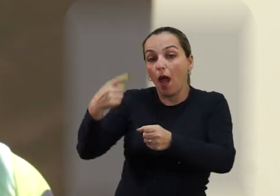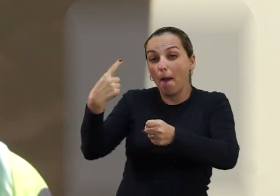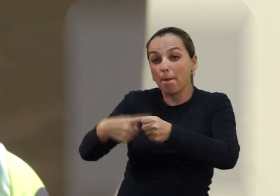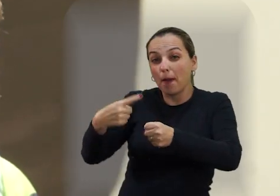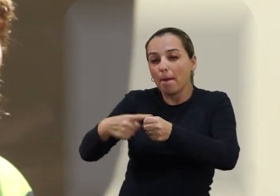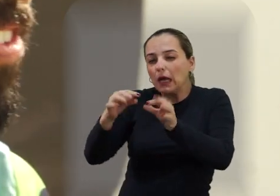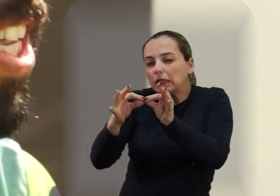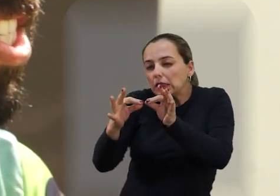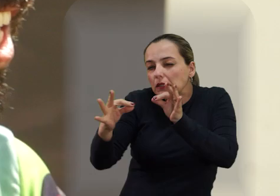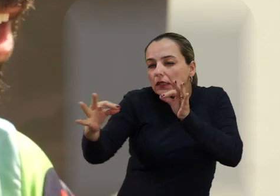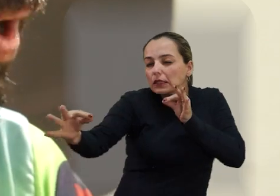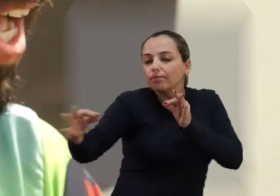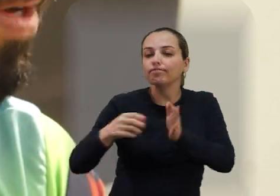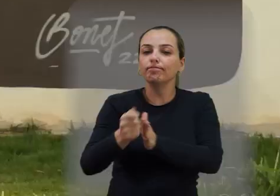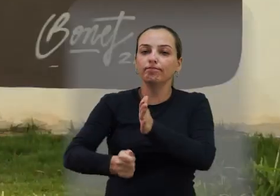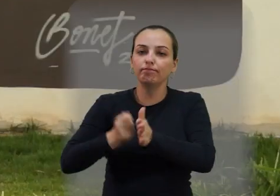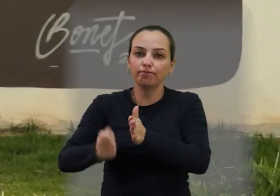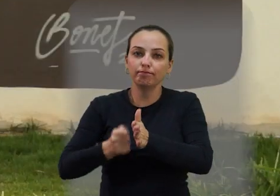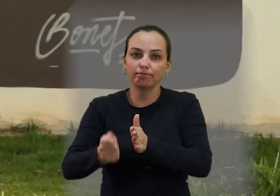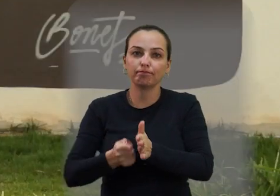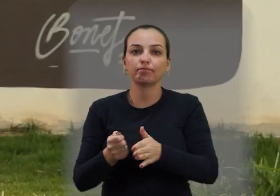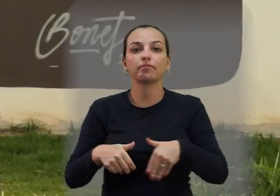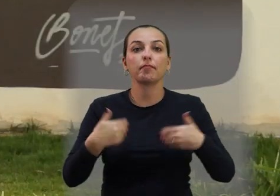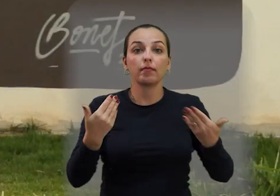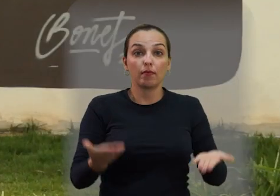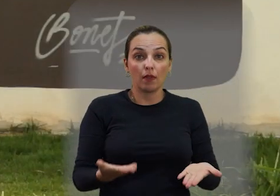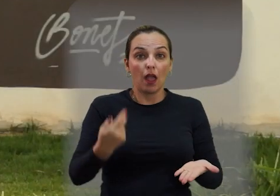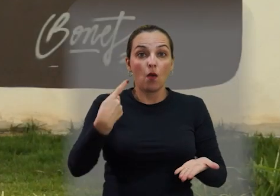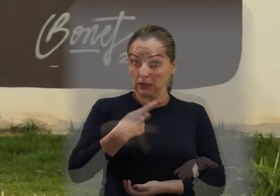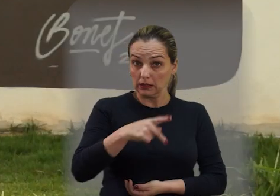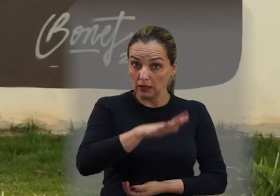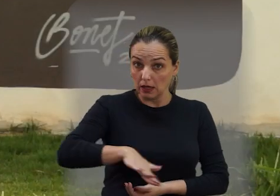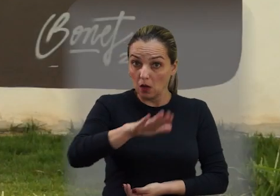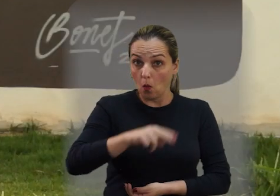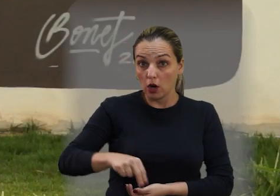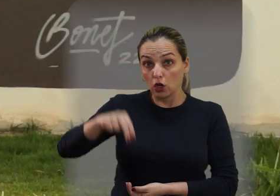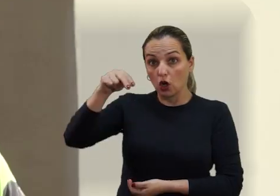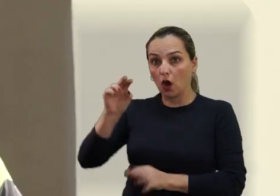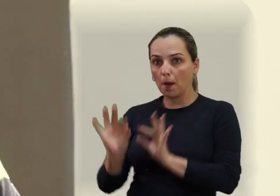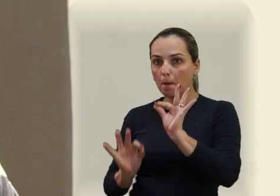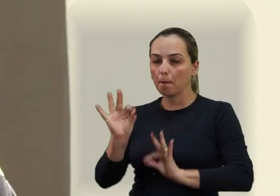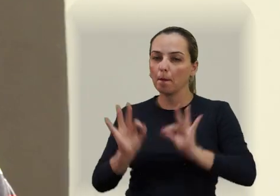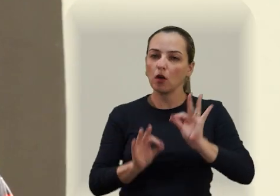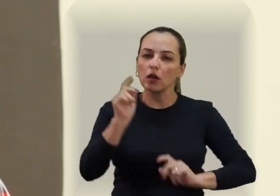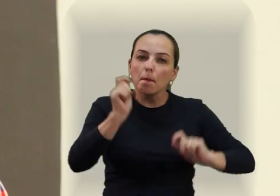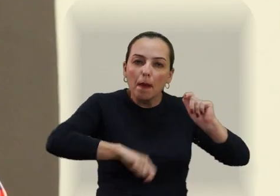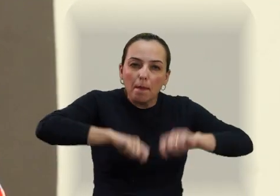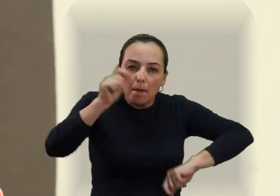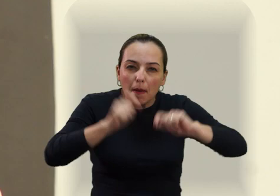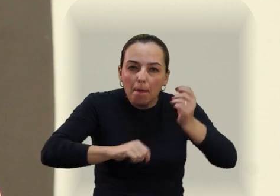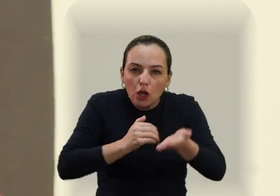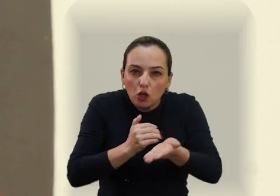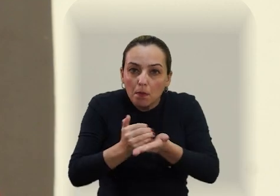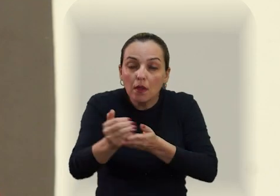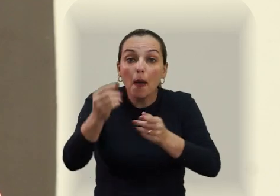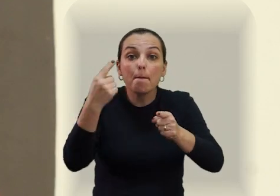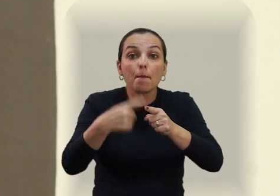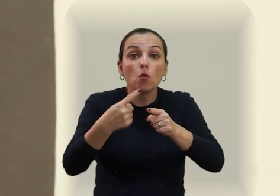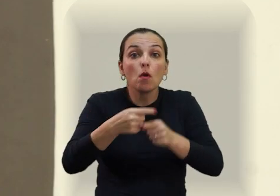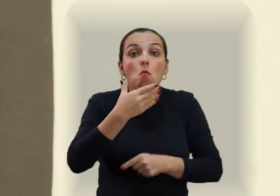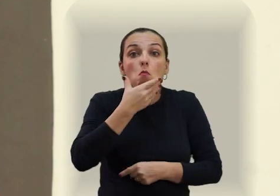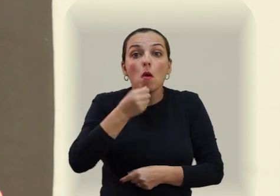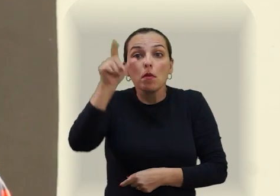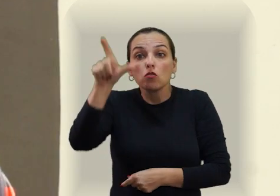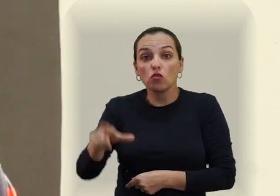trazer um maracatu para a periferia de Araraquara. A gente começou o projeto aqui na Zona Norte através do convite do Preto,